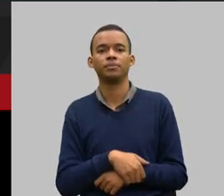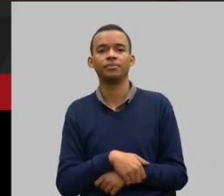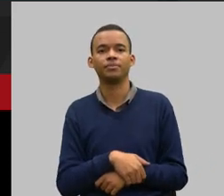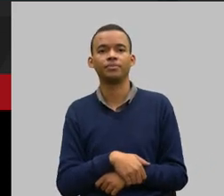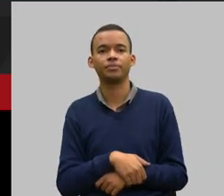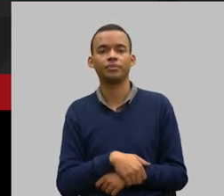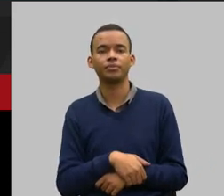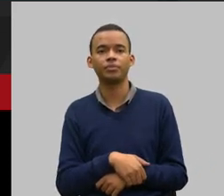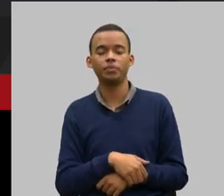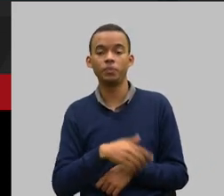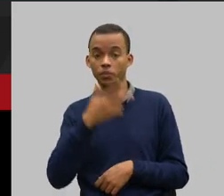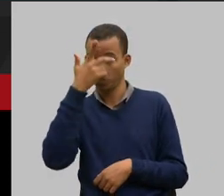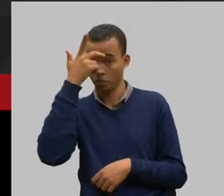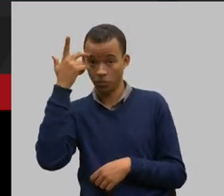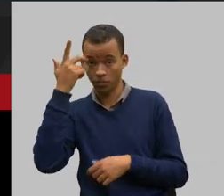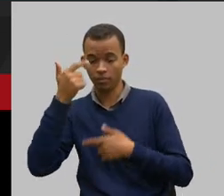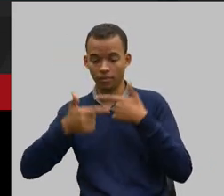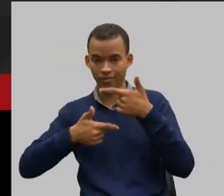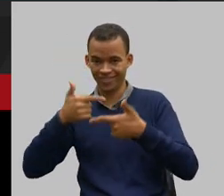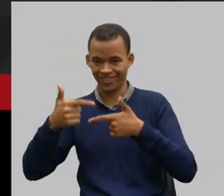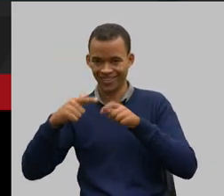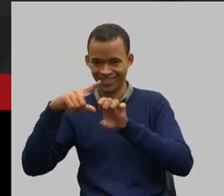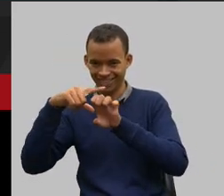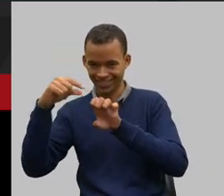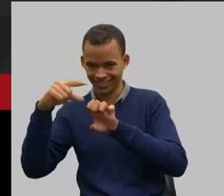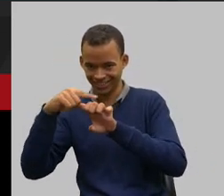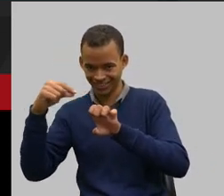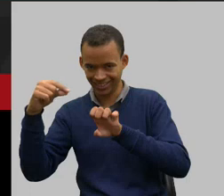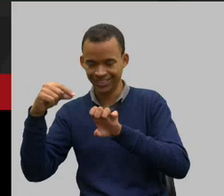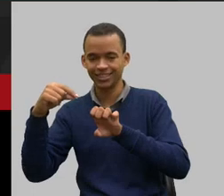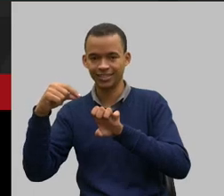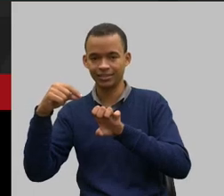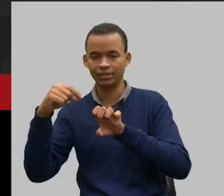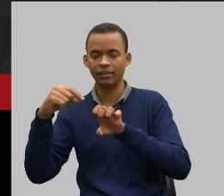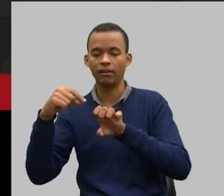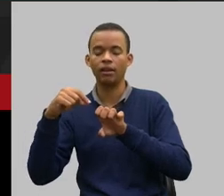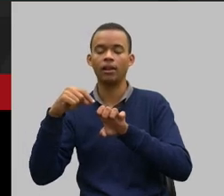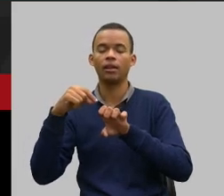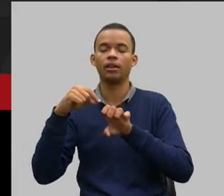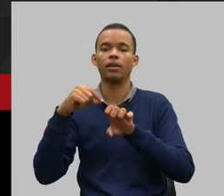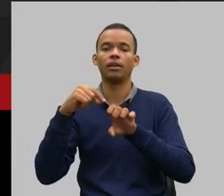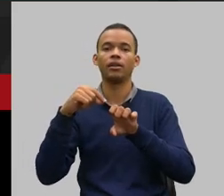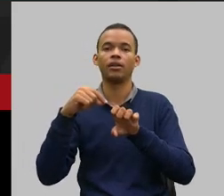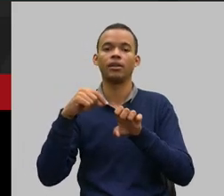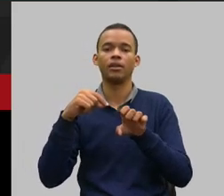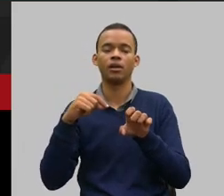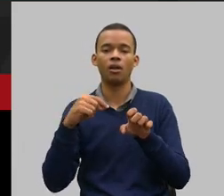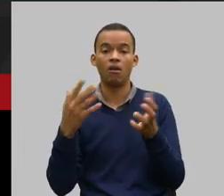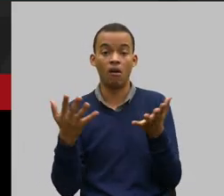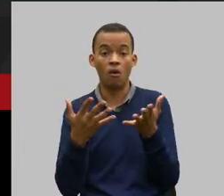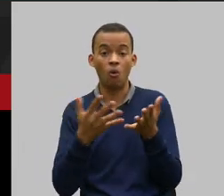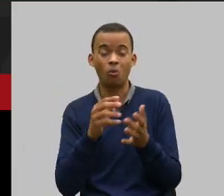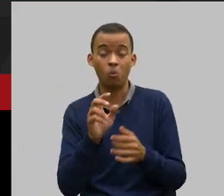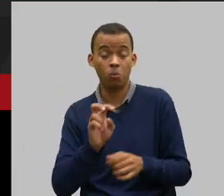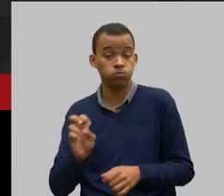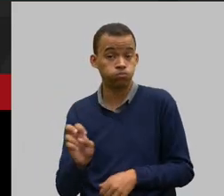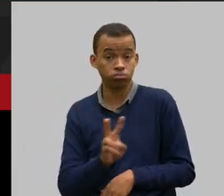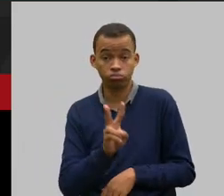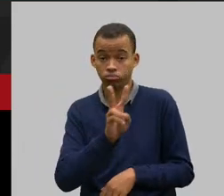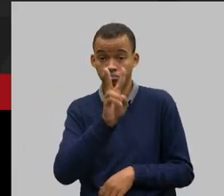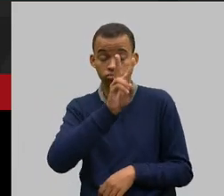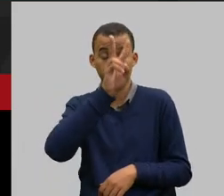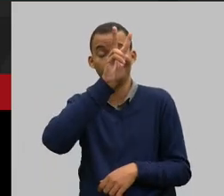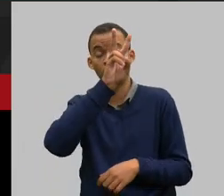ativo hoje mais caro do mundo deixou de ser o dinheiro n o ativo mais caro do mundo é o